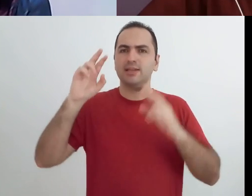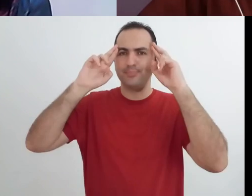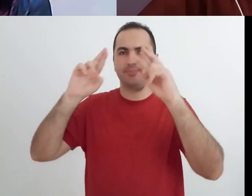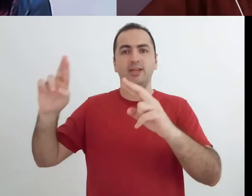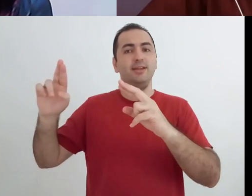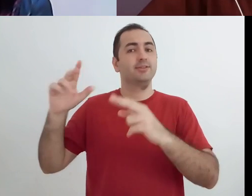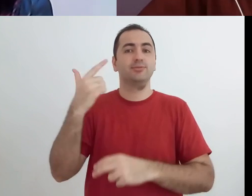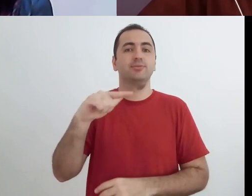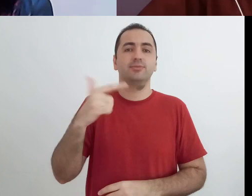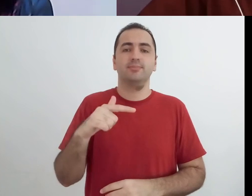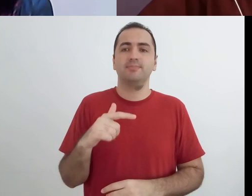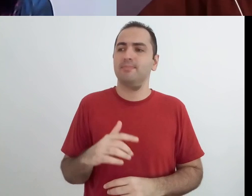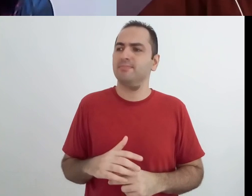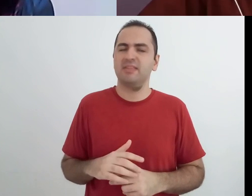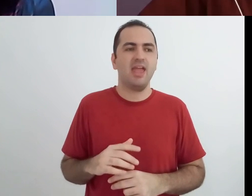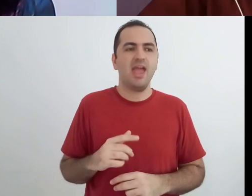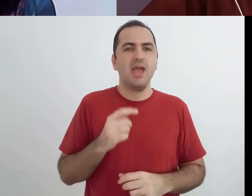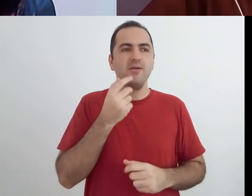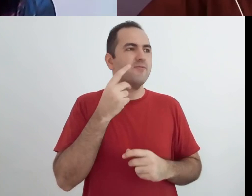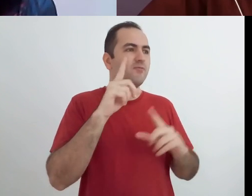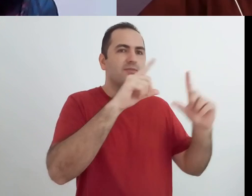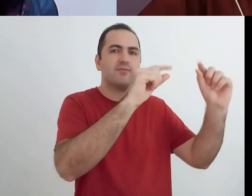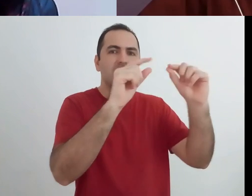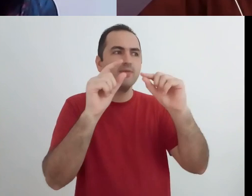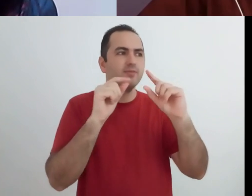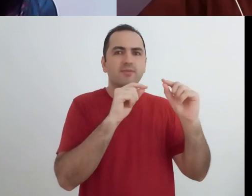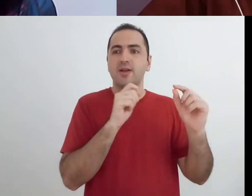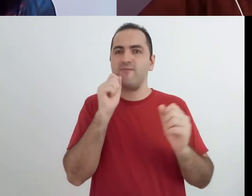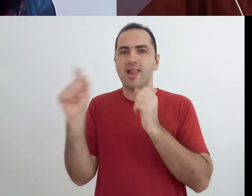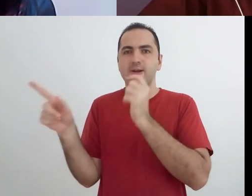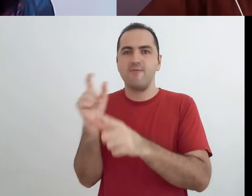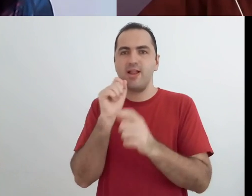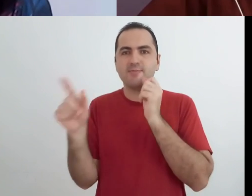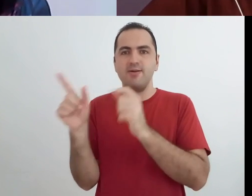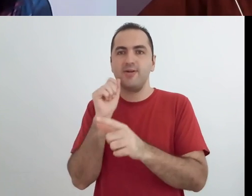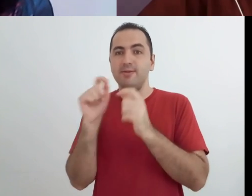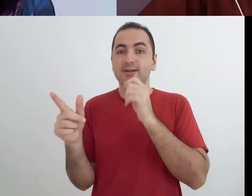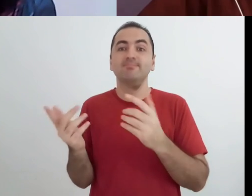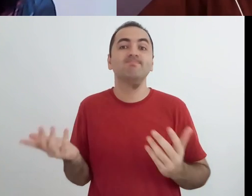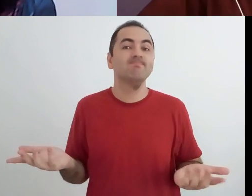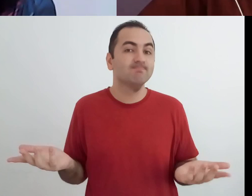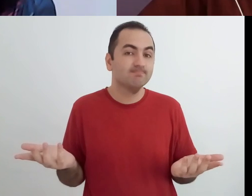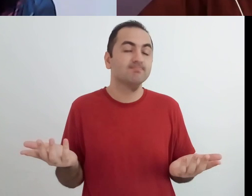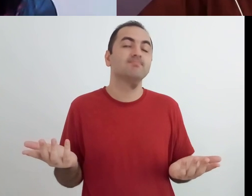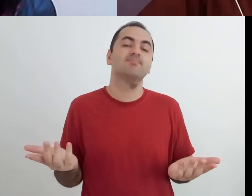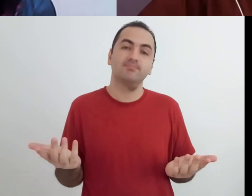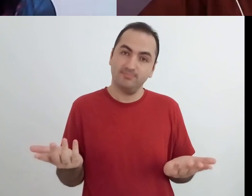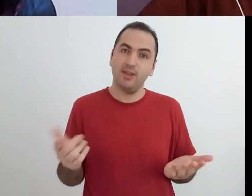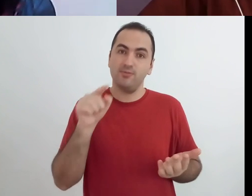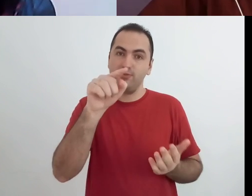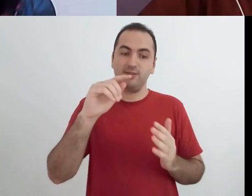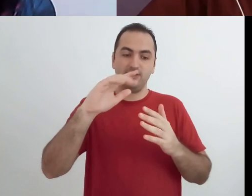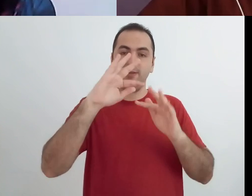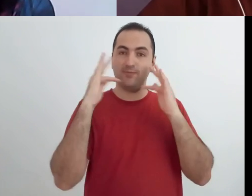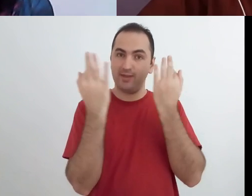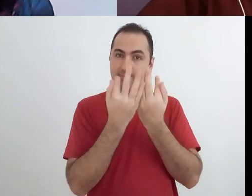respeito, né, por essa questão. Então, você saber se comunicar dentro da família evita muito sofrimento.